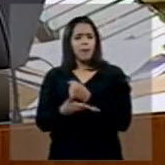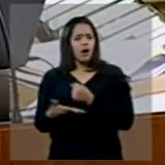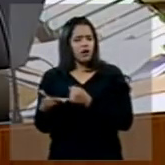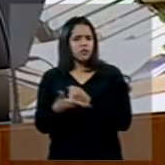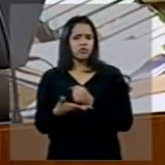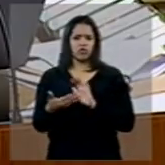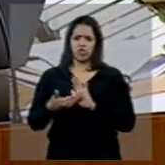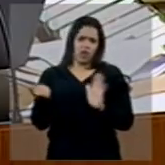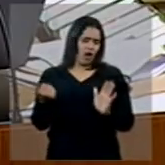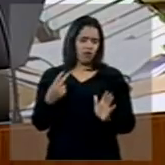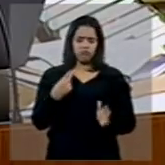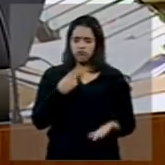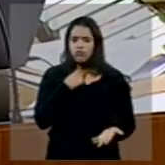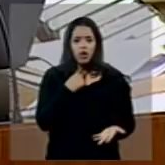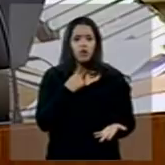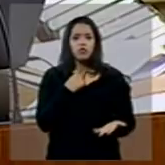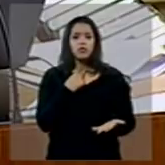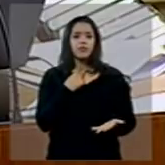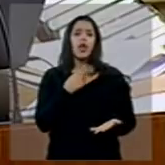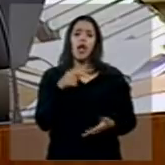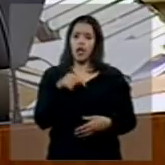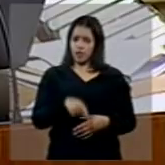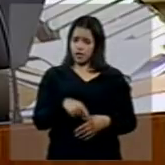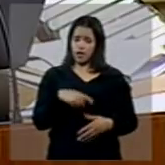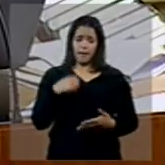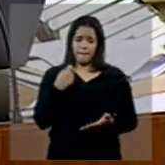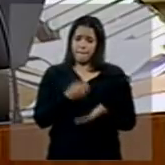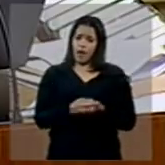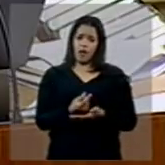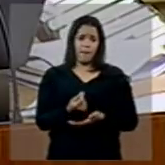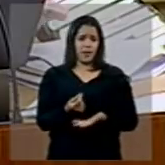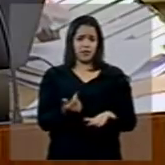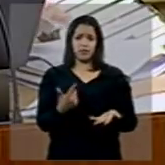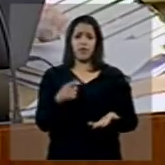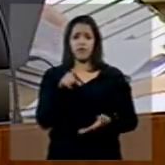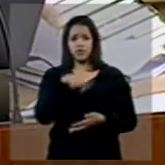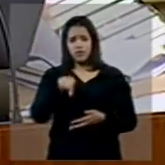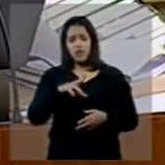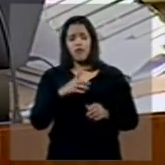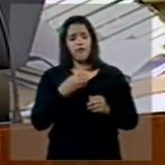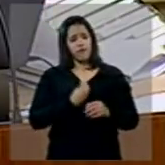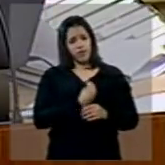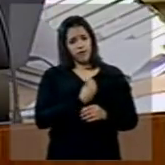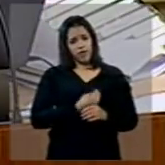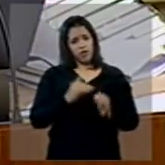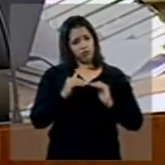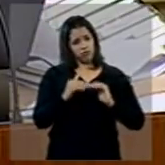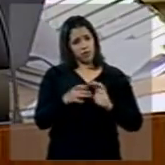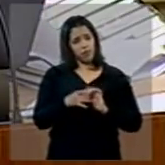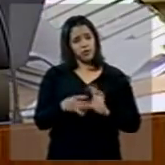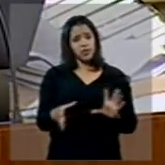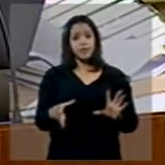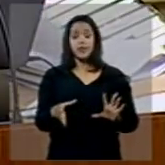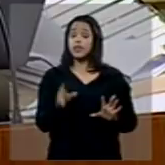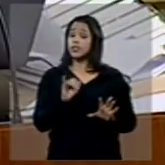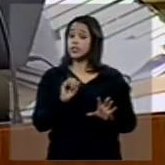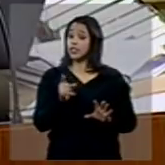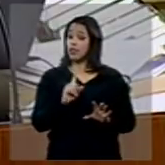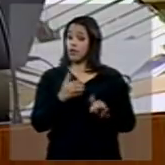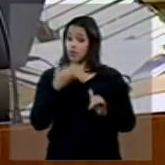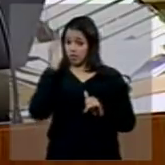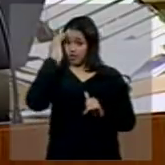costuma dizer o ministro Marco Aurélio, paga-se um preço módico para viver-se numa democracia. Caso assim não se